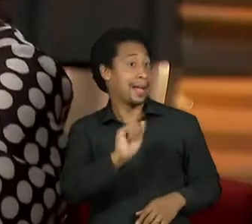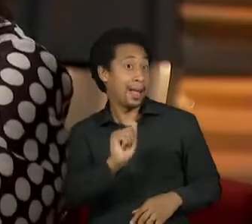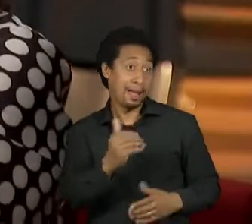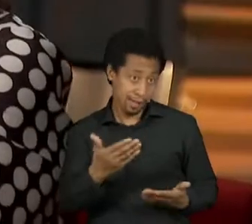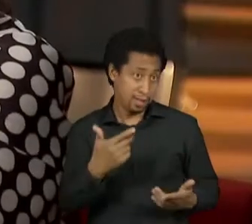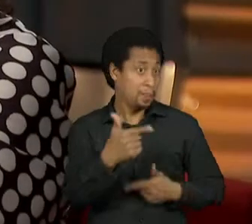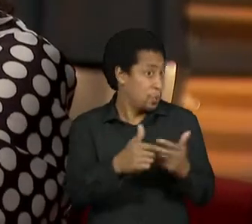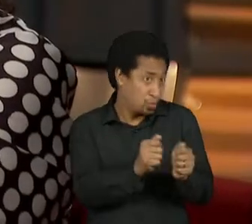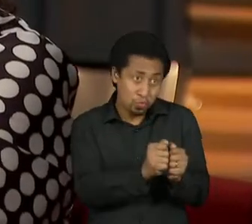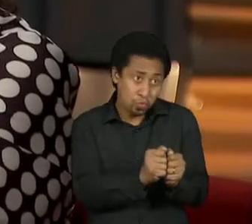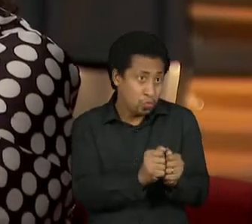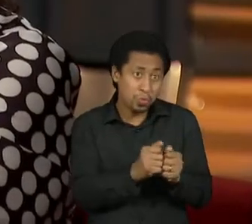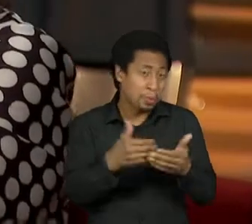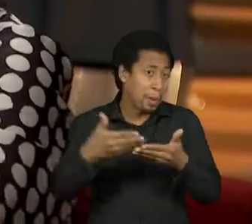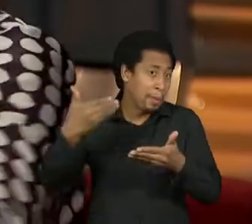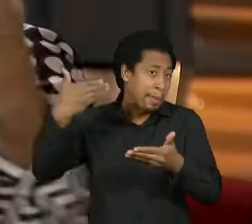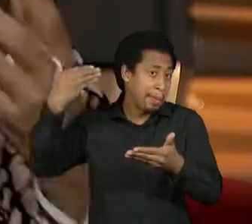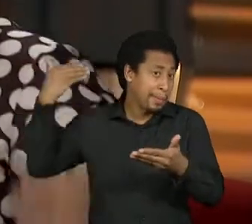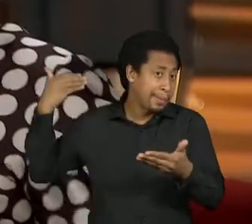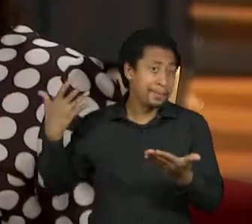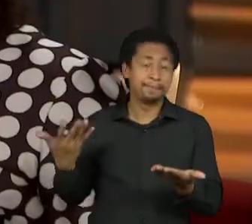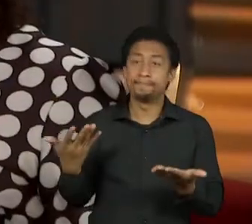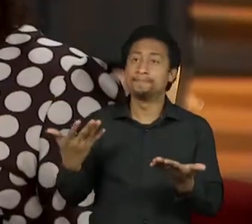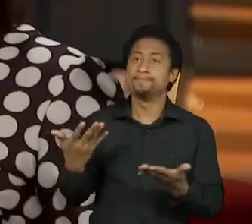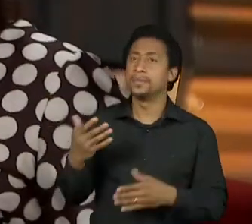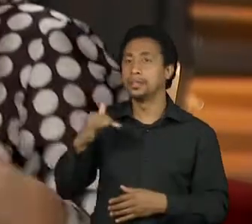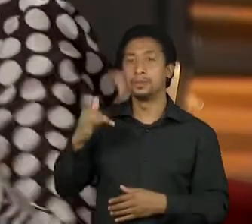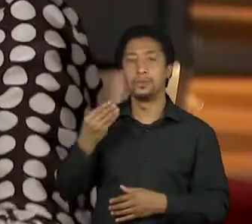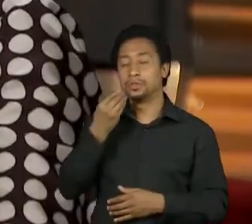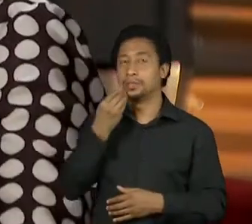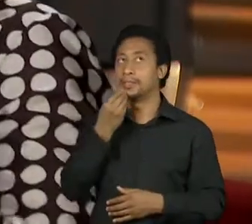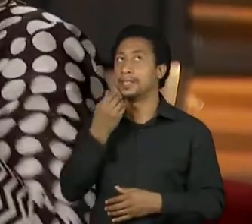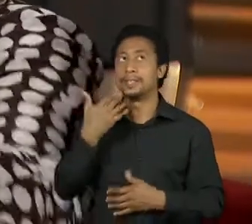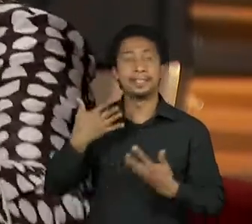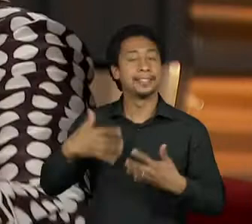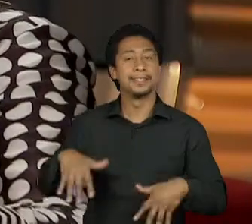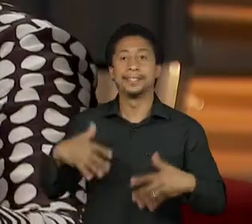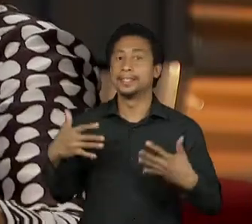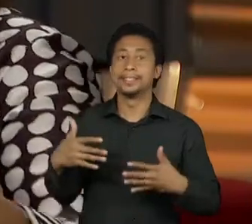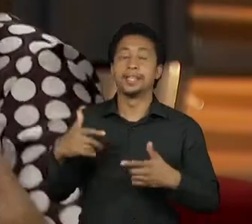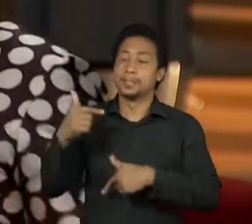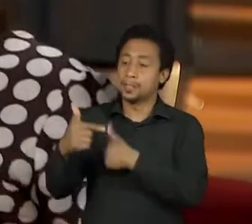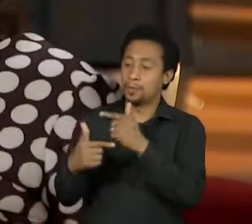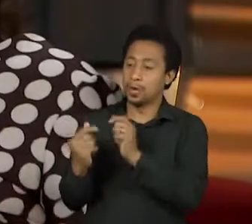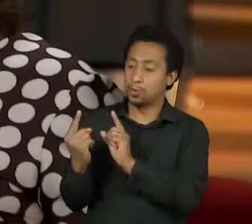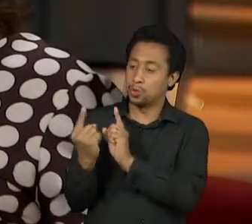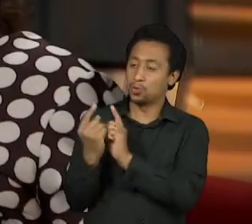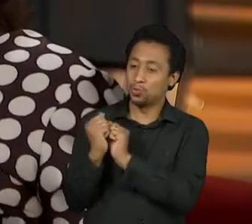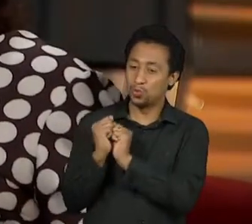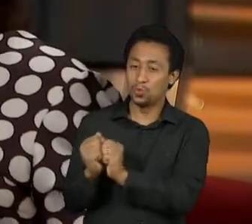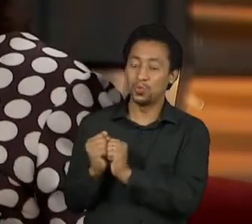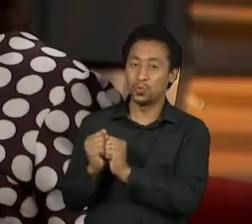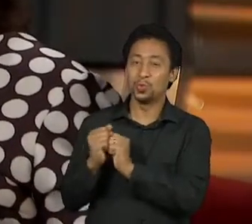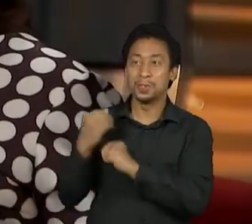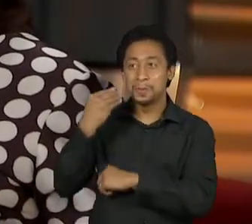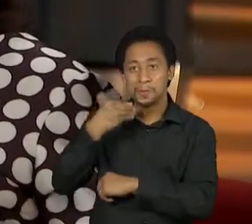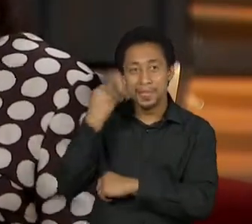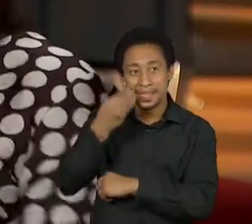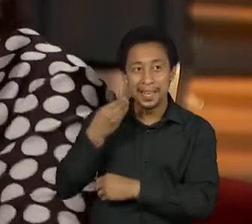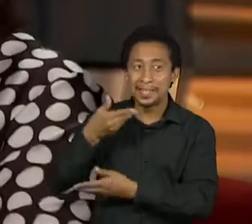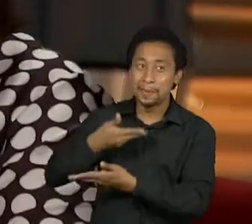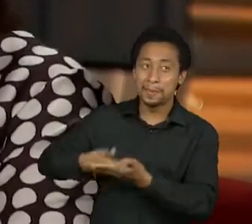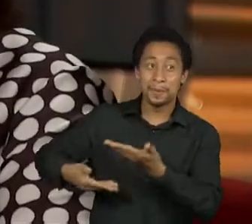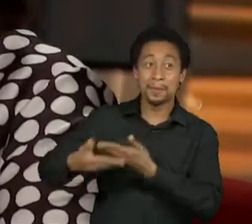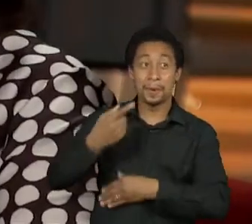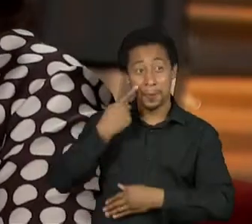é o mal é uma premiação né você poder ter visto isso é convivido e vivido o mesmo momento com ele as vezes quando Shankar